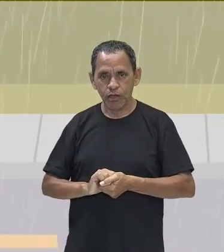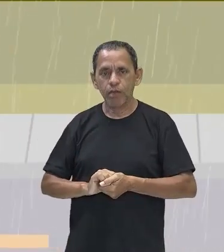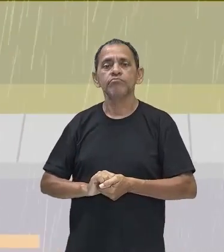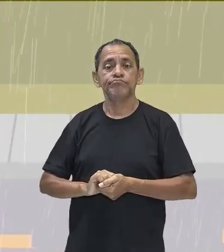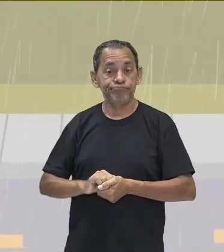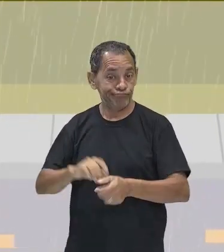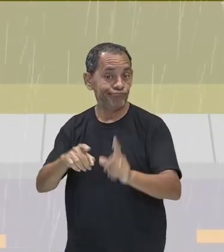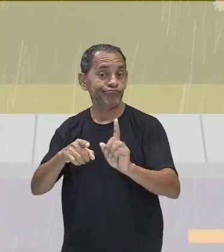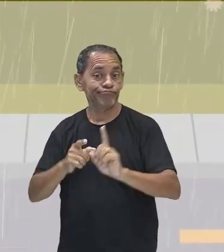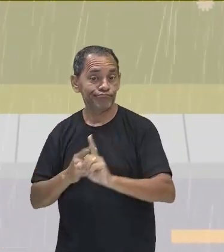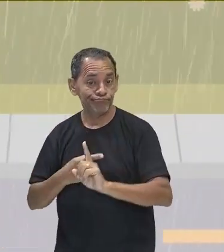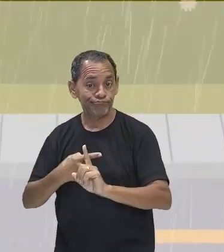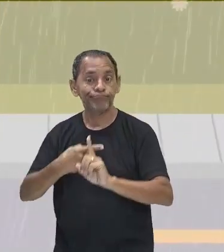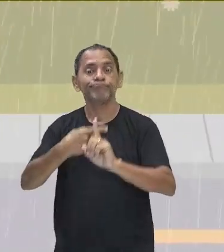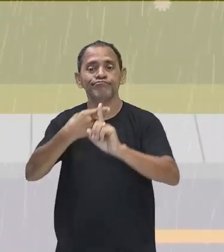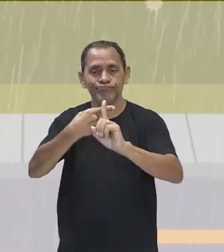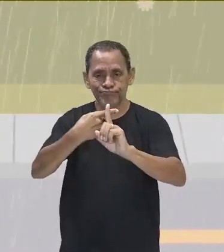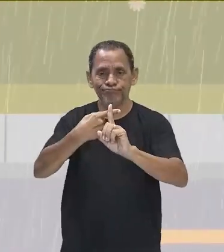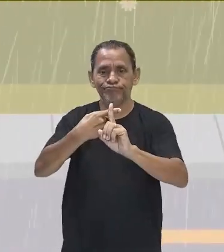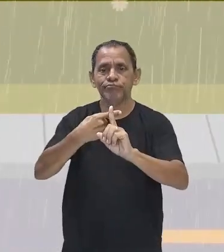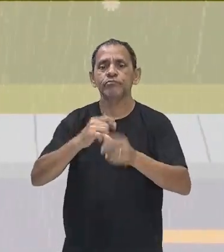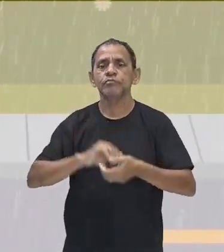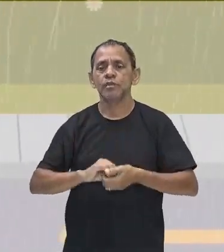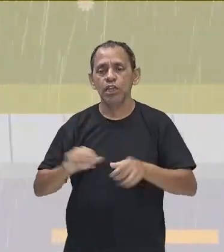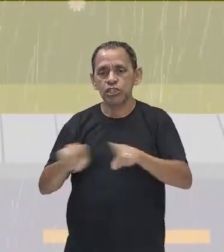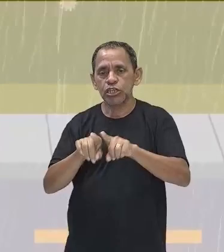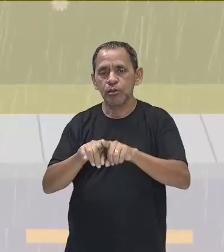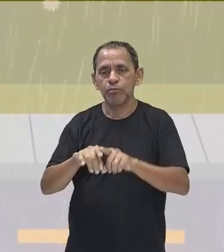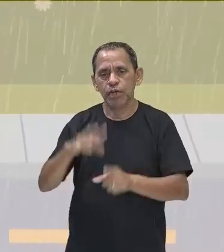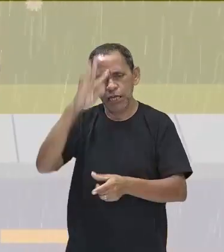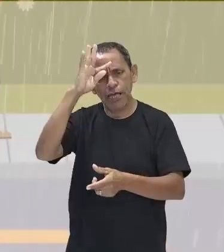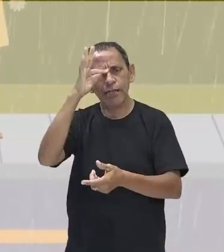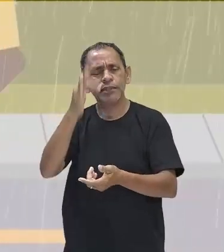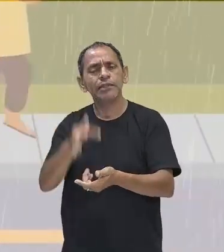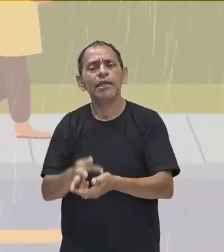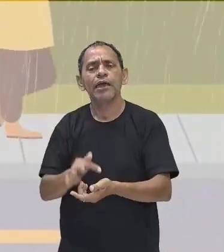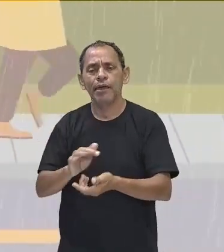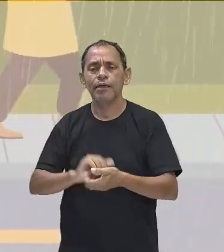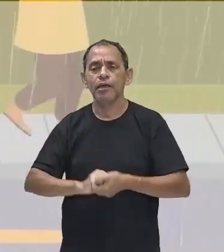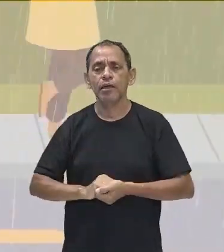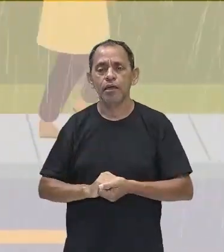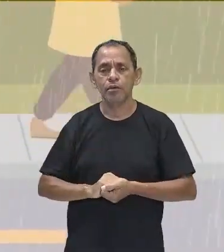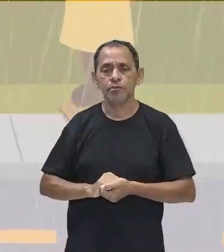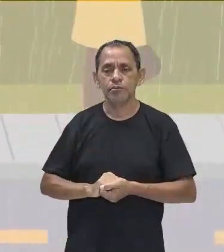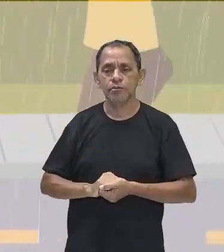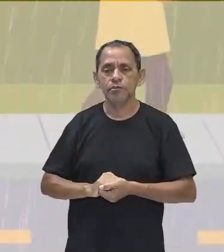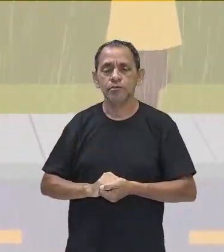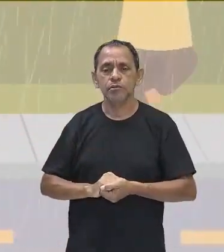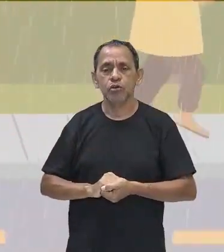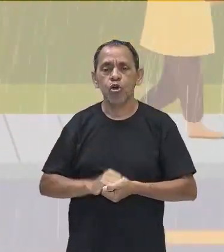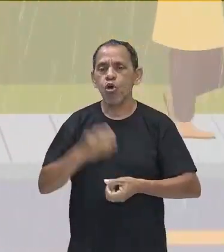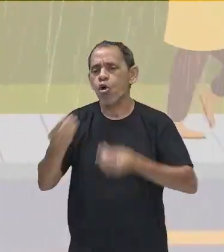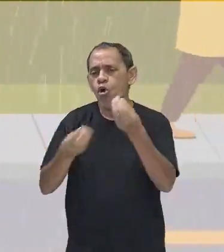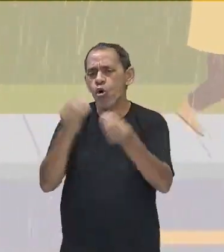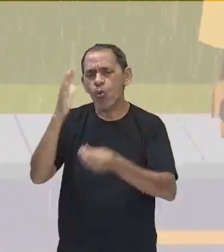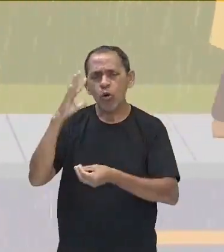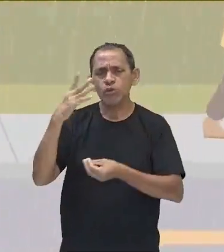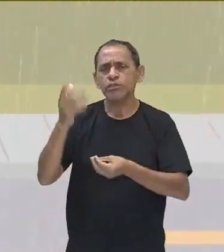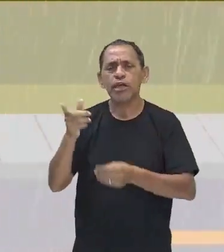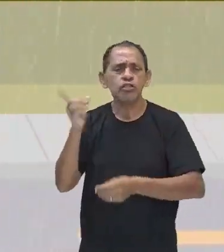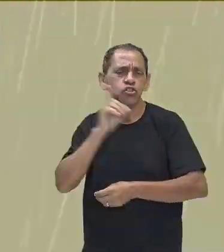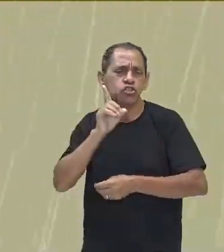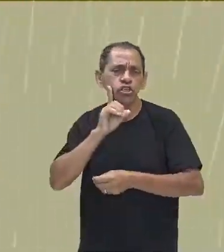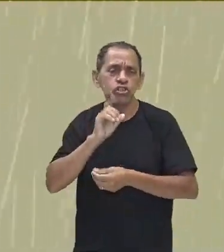hábito de compreender as situações sob a melhor perspectiva. Em geral, as circunstâncias que enfrentamos no dia a dia